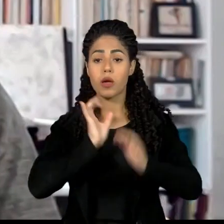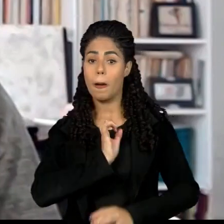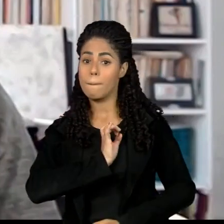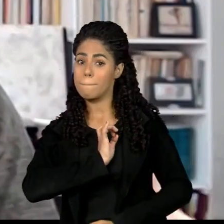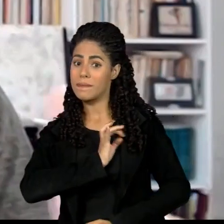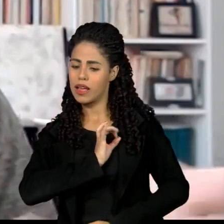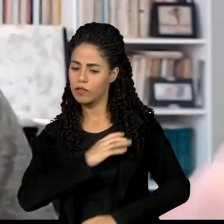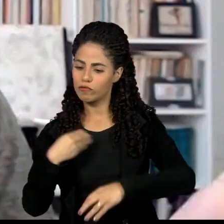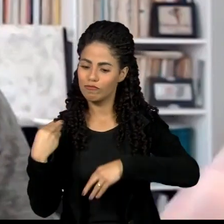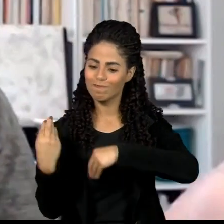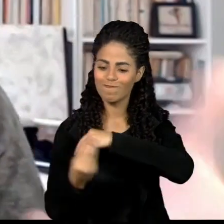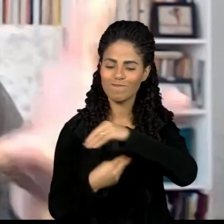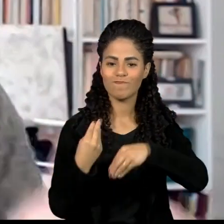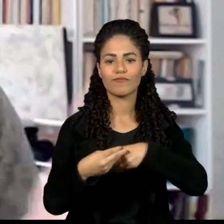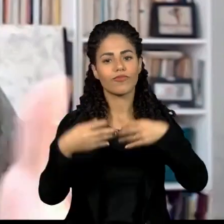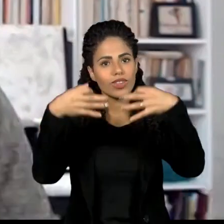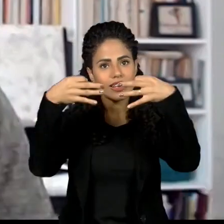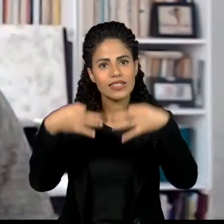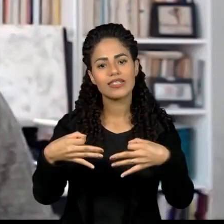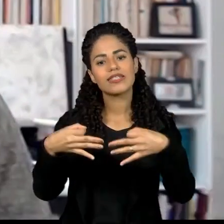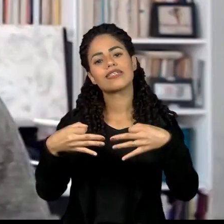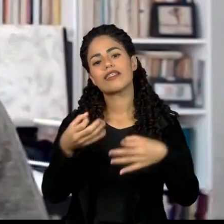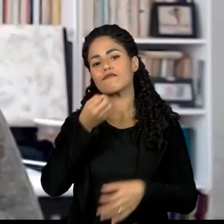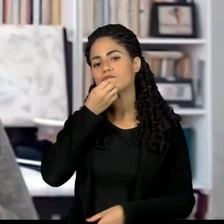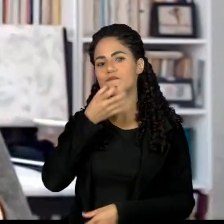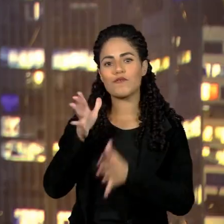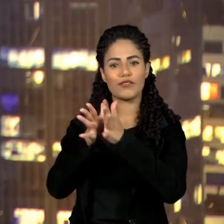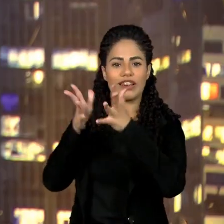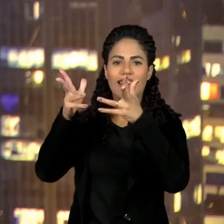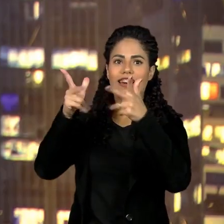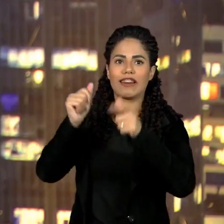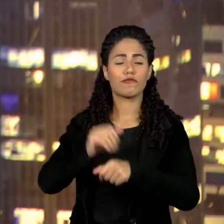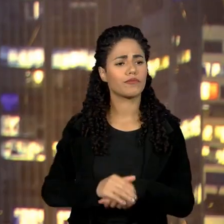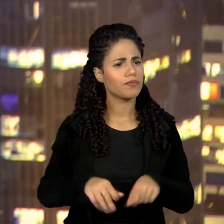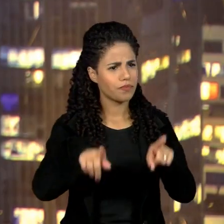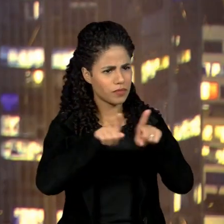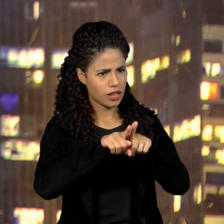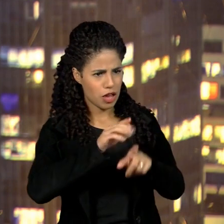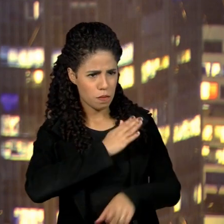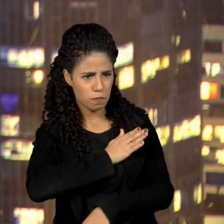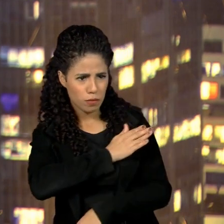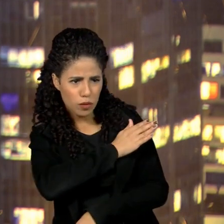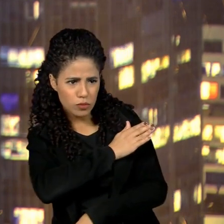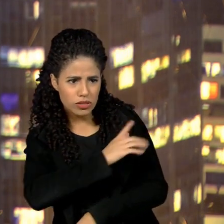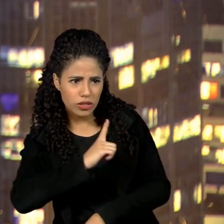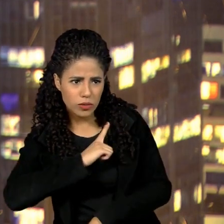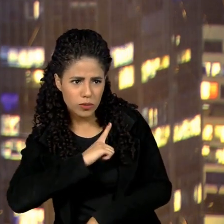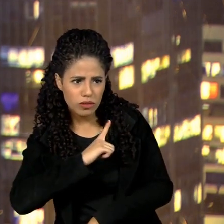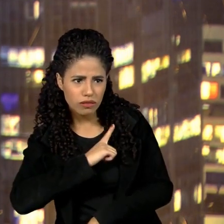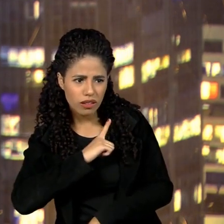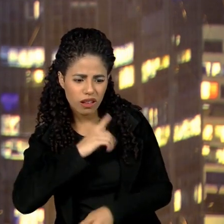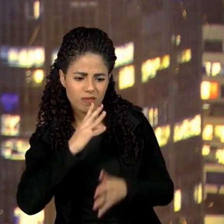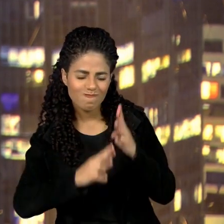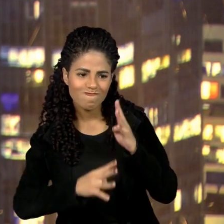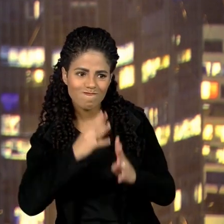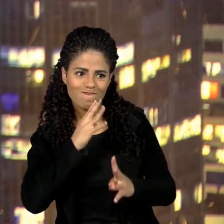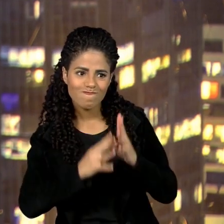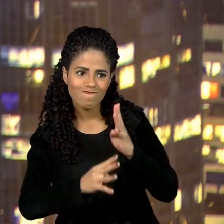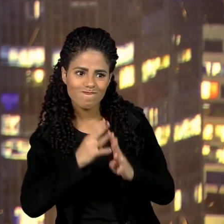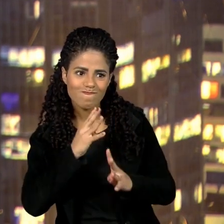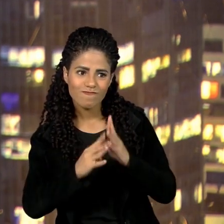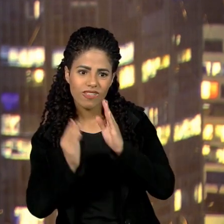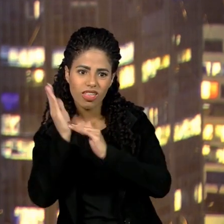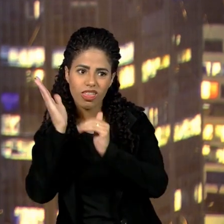que se conhece. Isso que é mais fascinante nisso. E os preconceitos podem atrapalhar tudo isso e acabar com essa